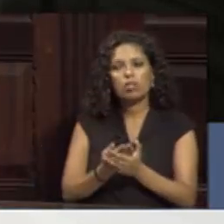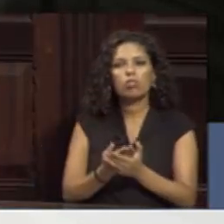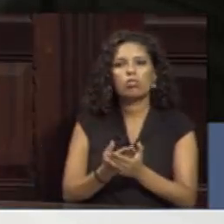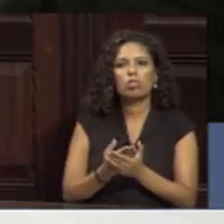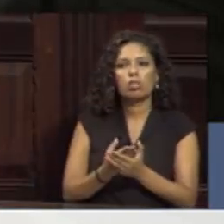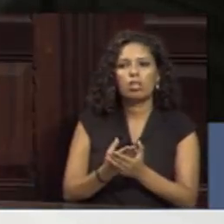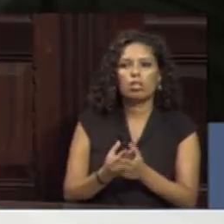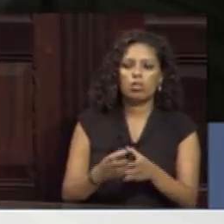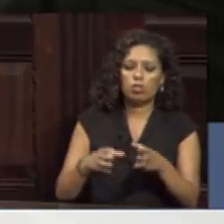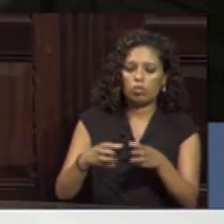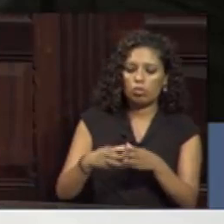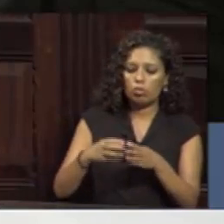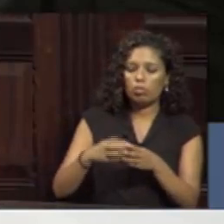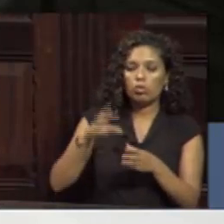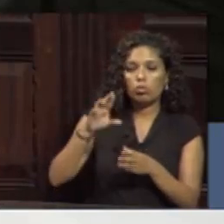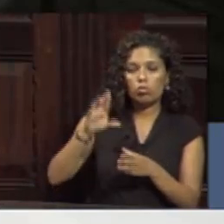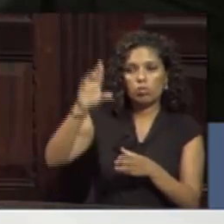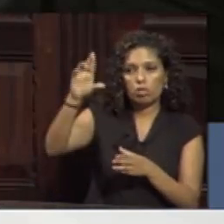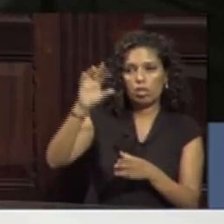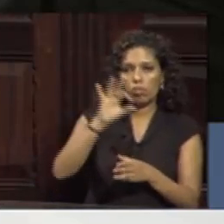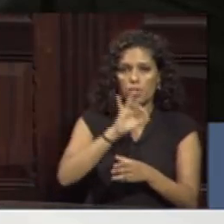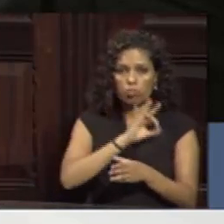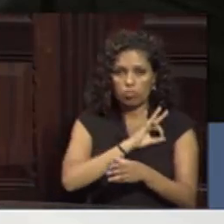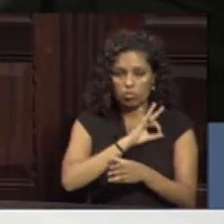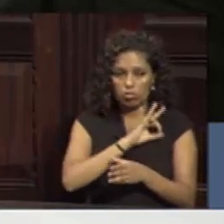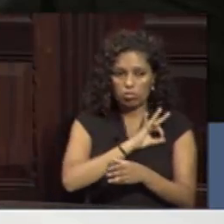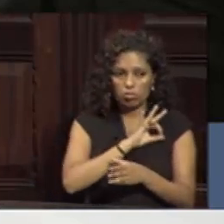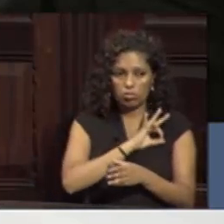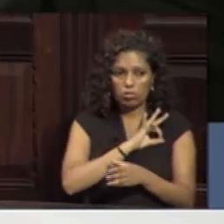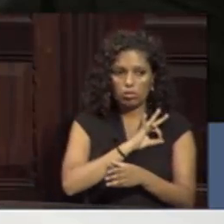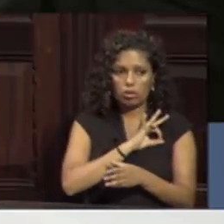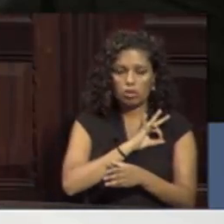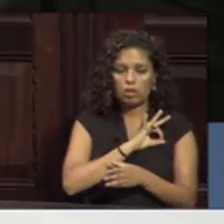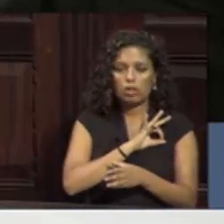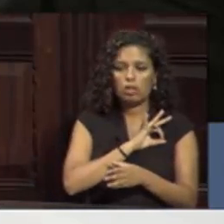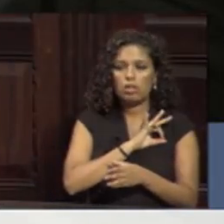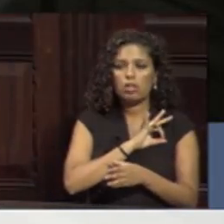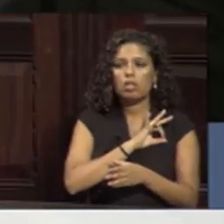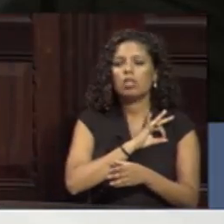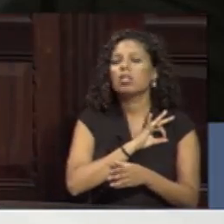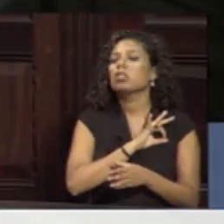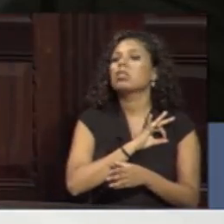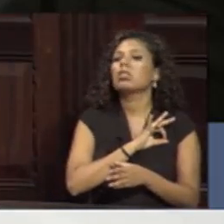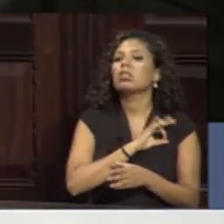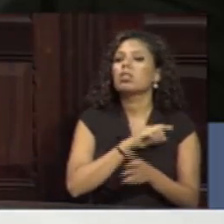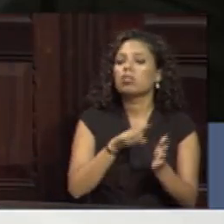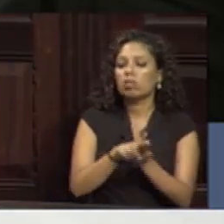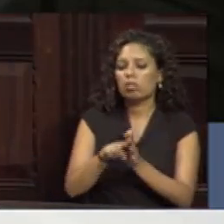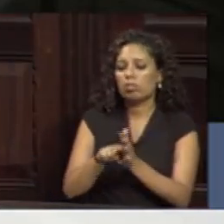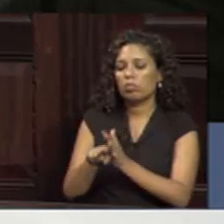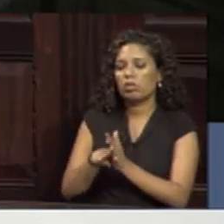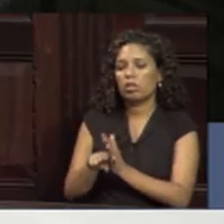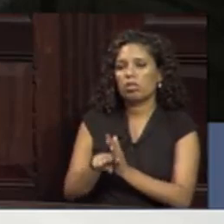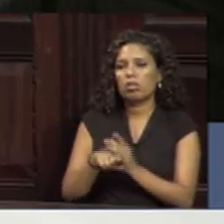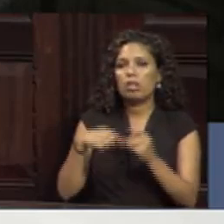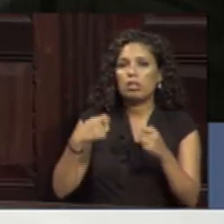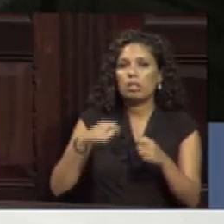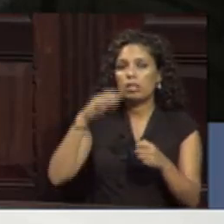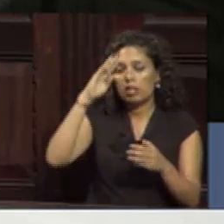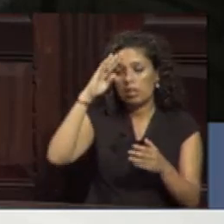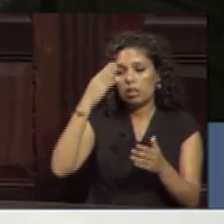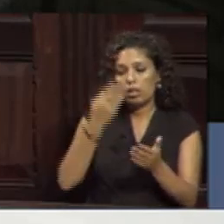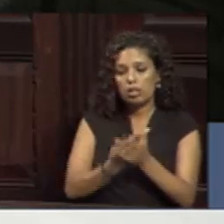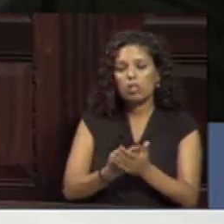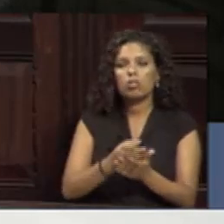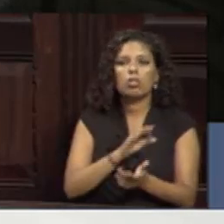e eu falo isso como policial nesse momento, é preciso que se acredite que a divisão de homicídio irá,